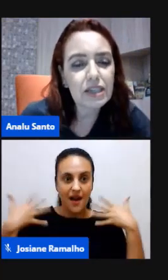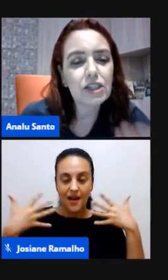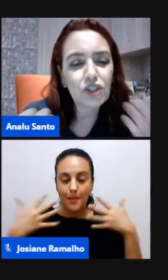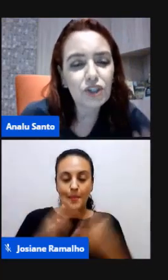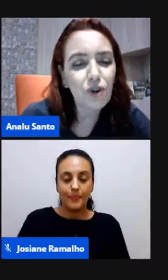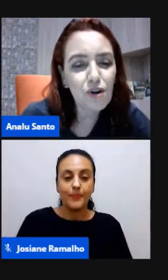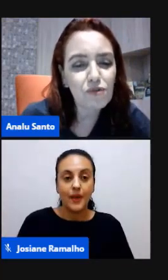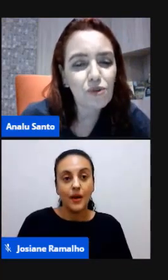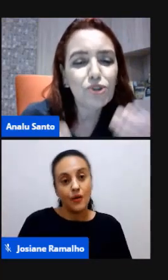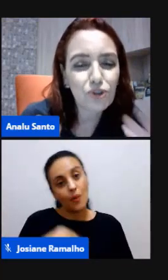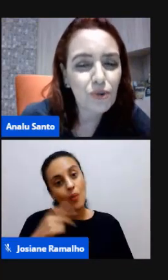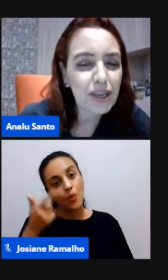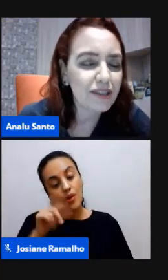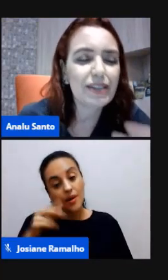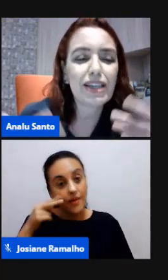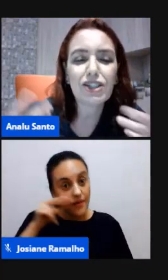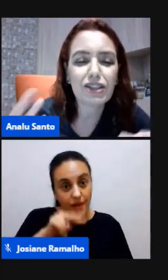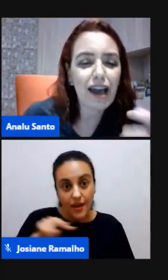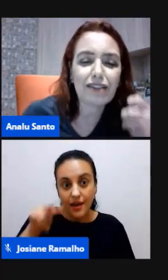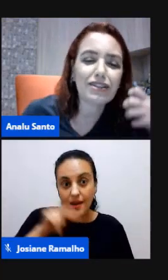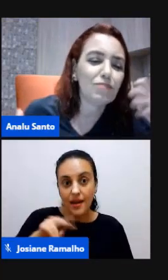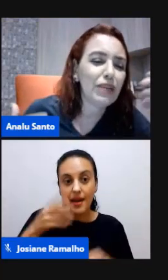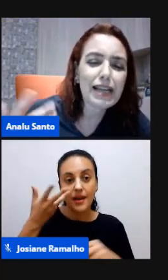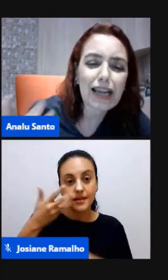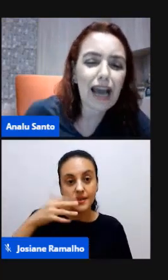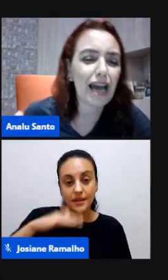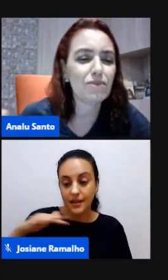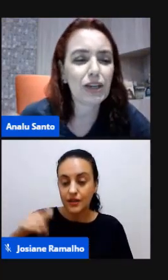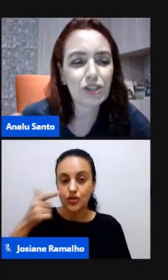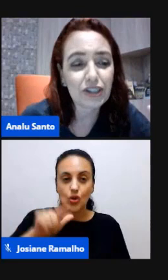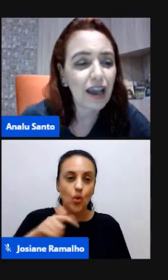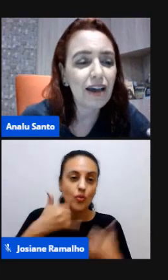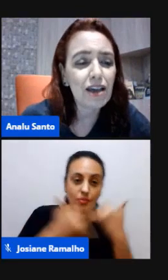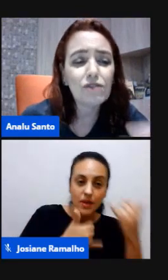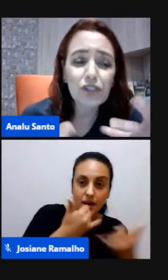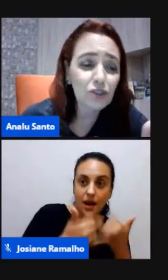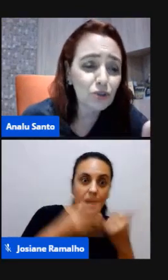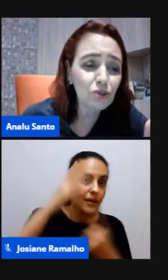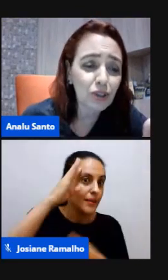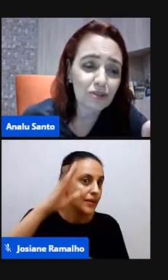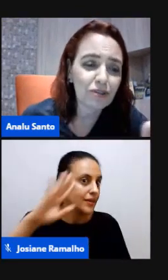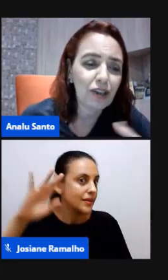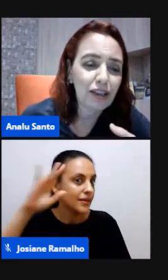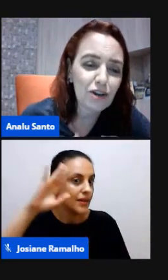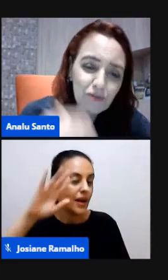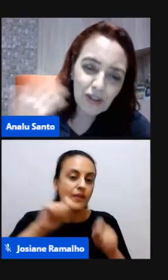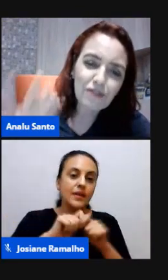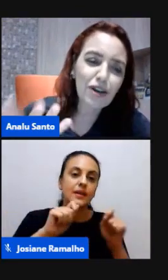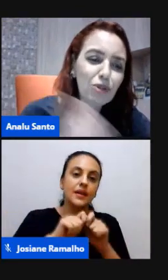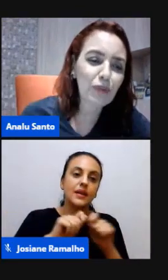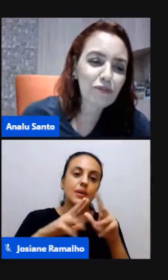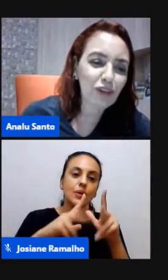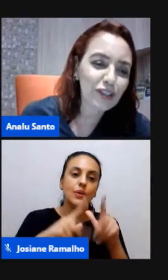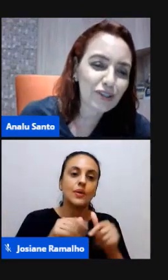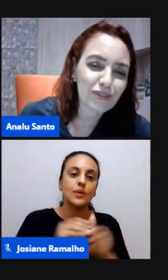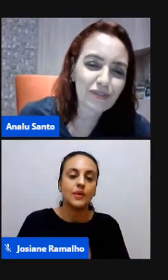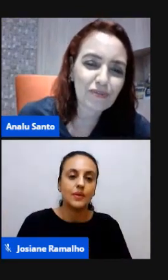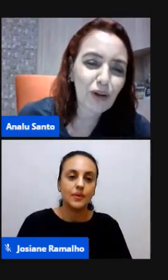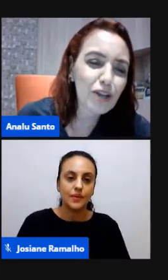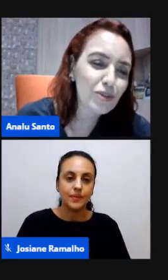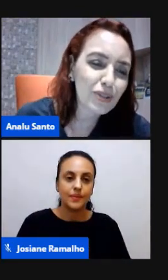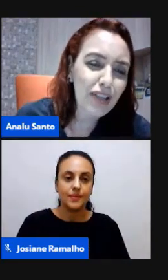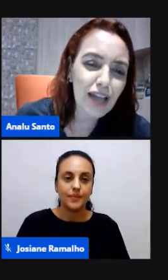as crianças de novo, construir essa identidade, brincar, imaginar, fazer tudo isso. Então, vamos para